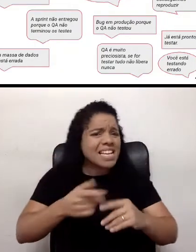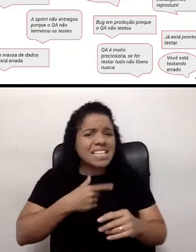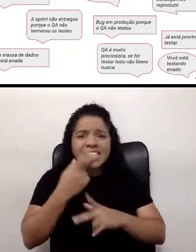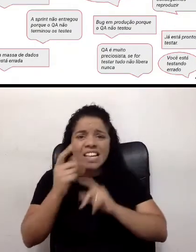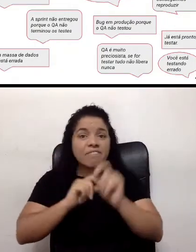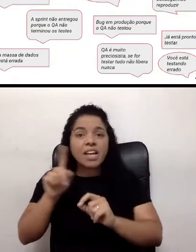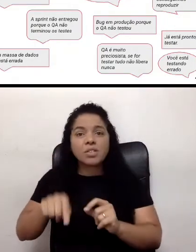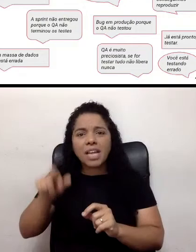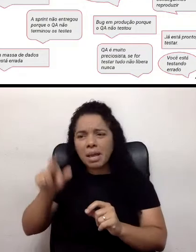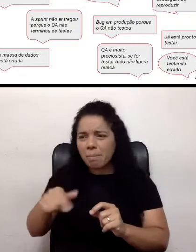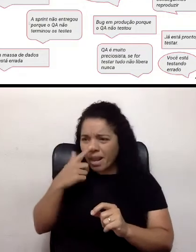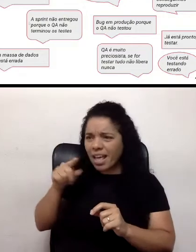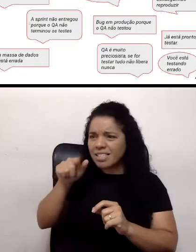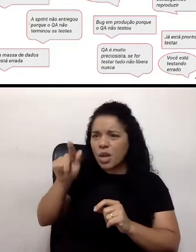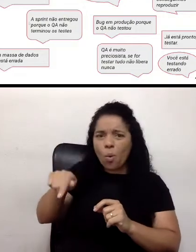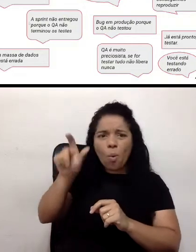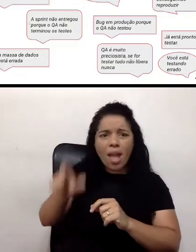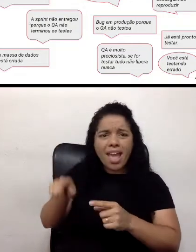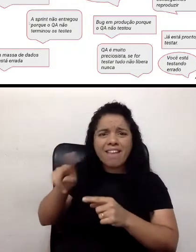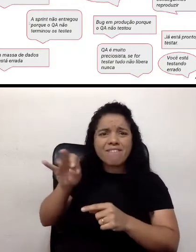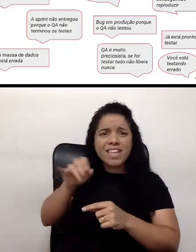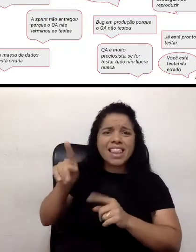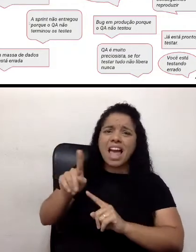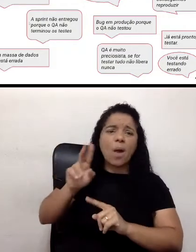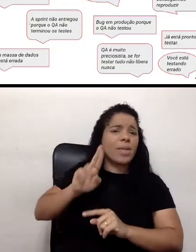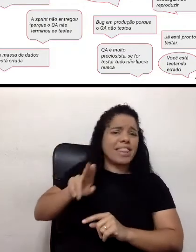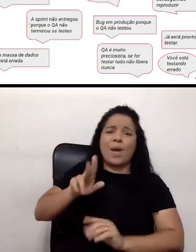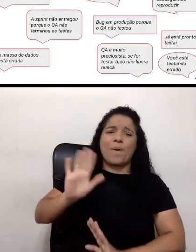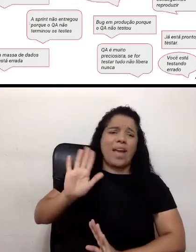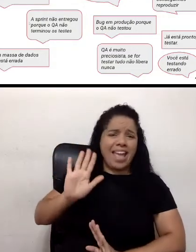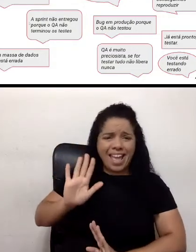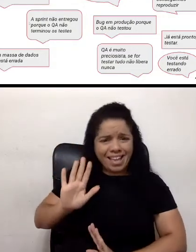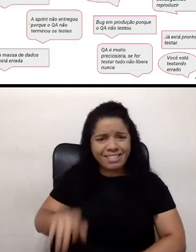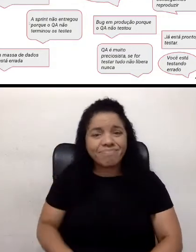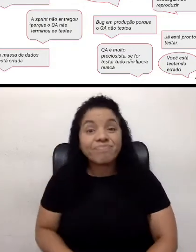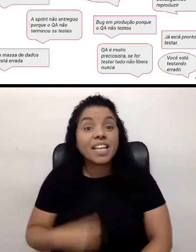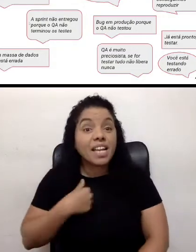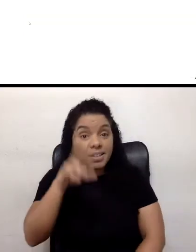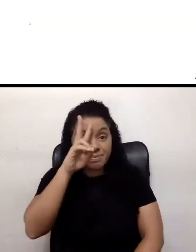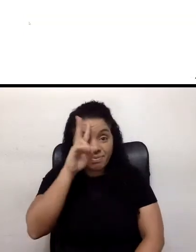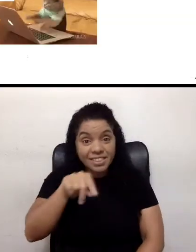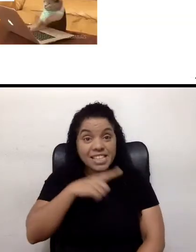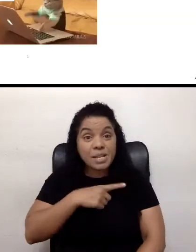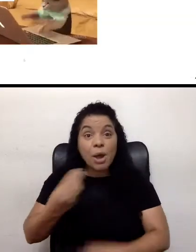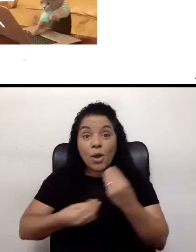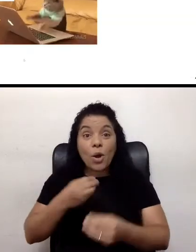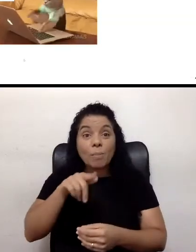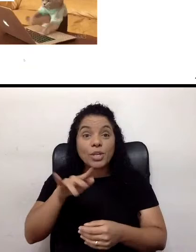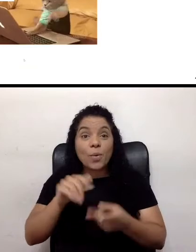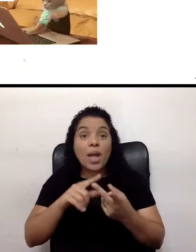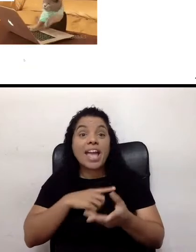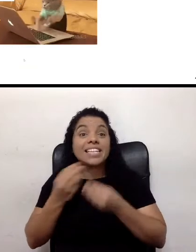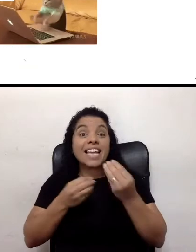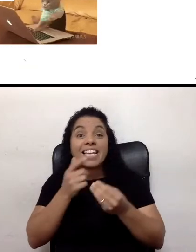faz do QA o vilão da história, quando na realidade ele não é, né? Então, assim, Vamos lembrar da vida do QA, né? Quem